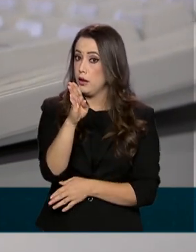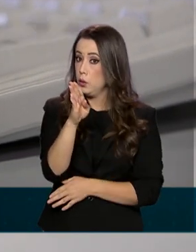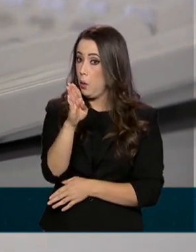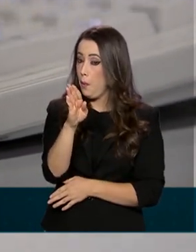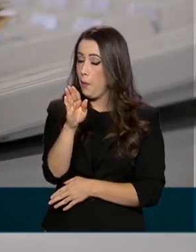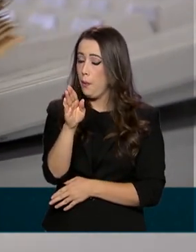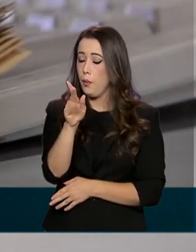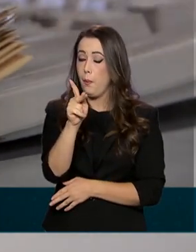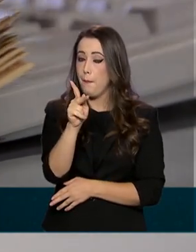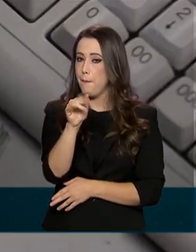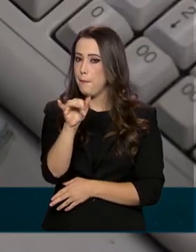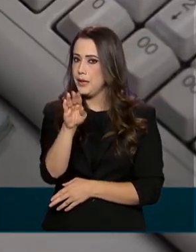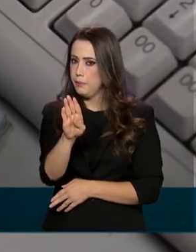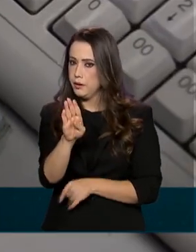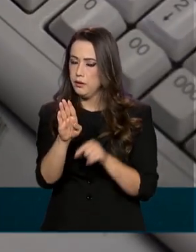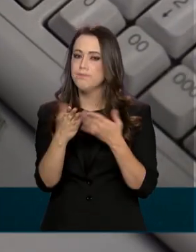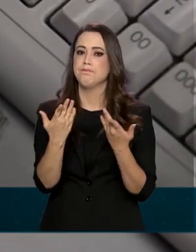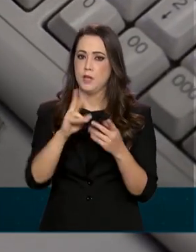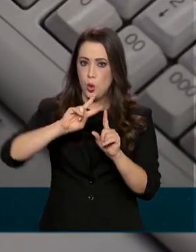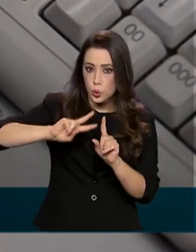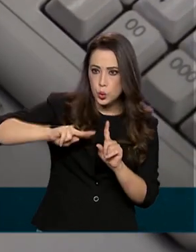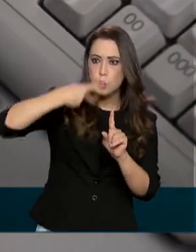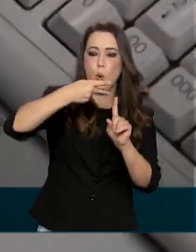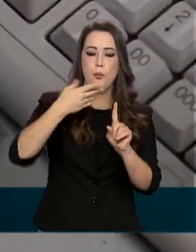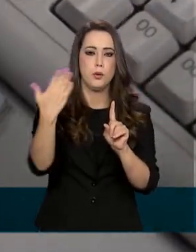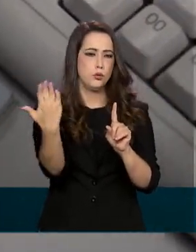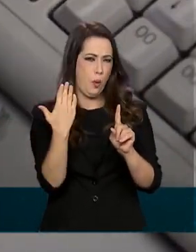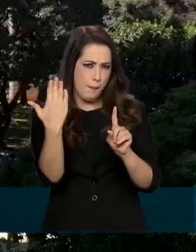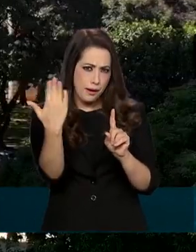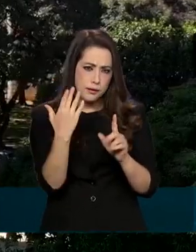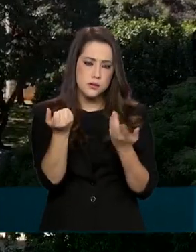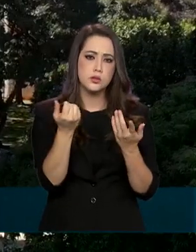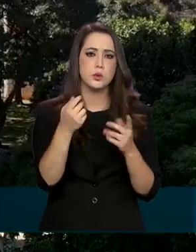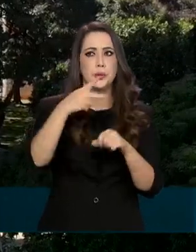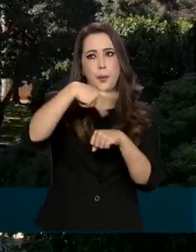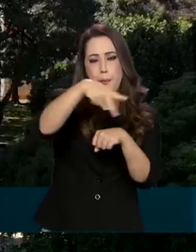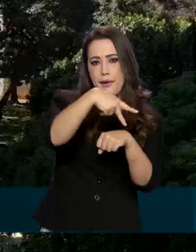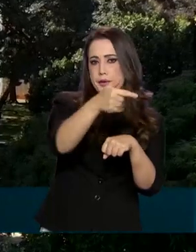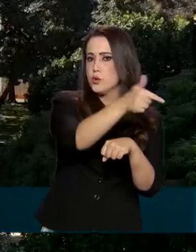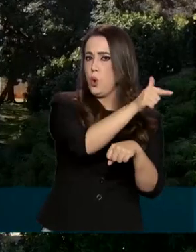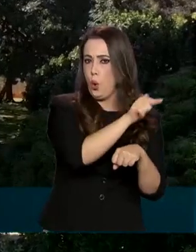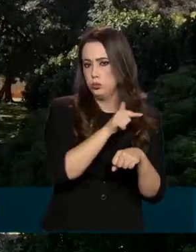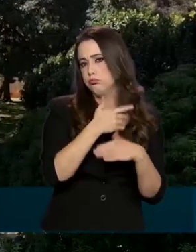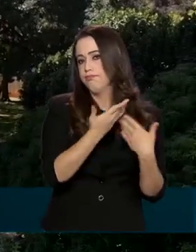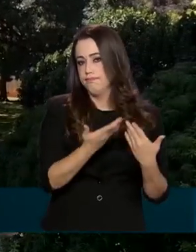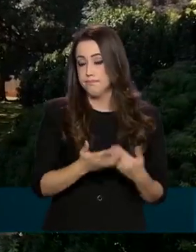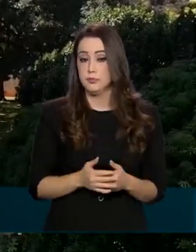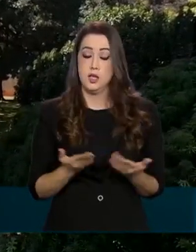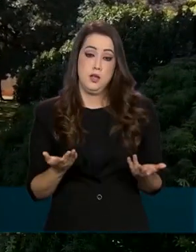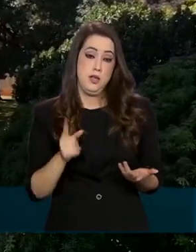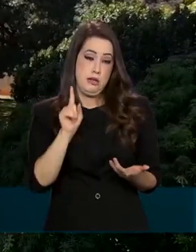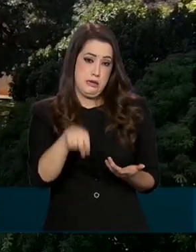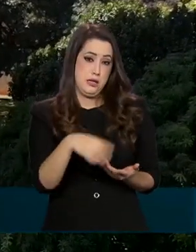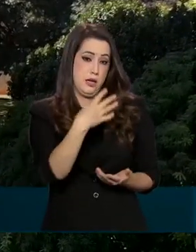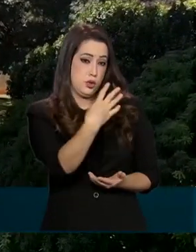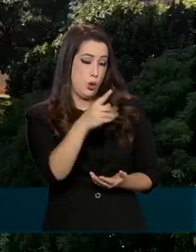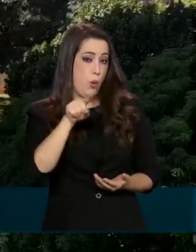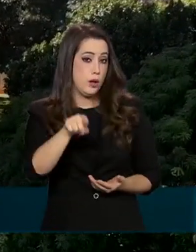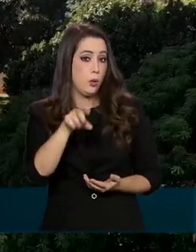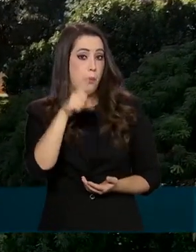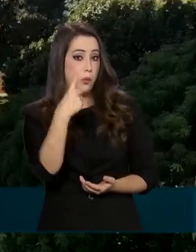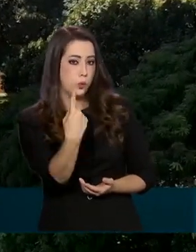índice que é quase o dobro da média de gastos estimada para países em desenvolvimento, que é de 4